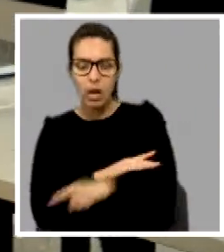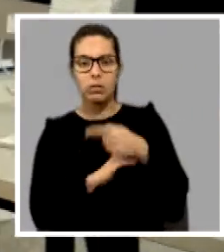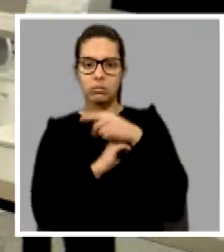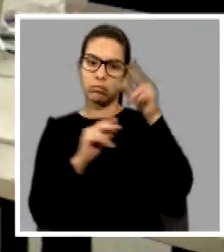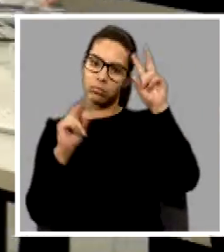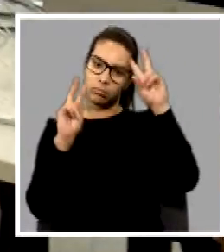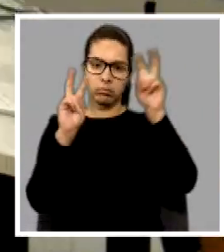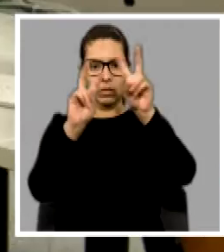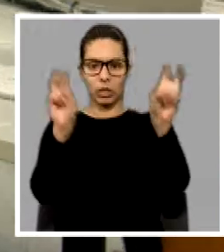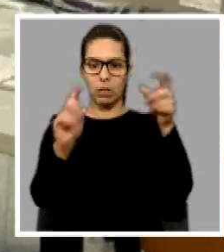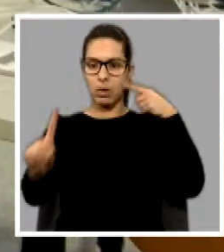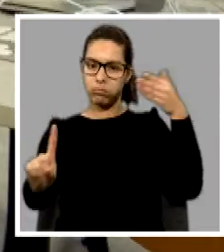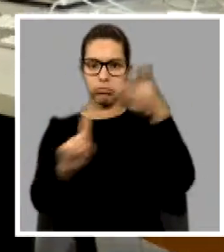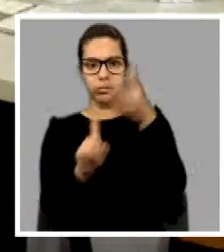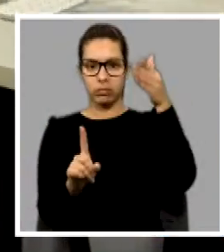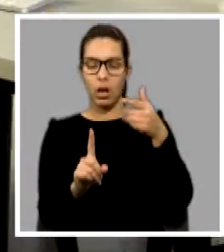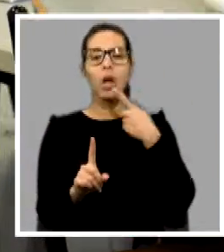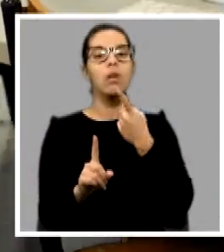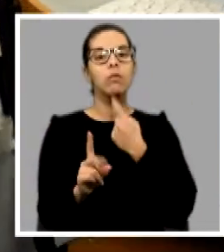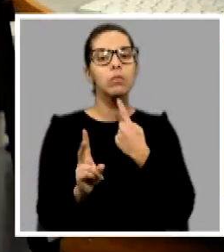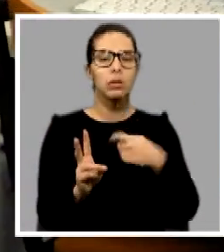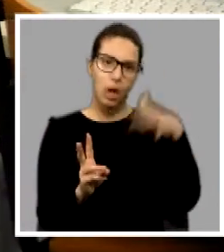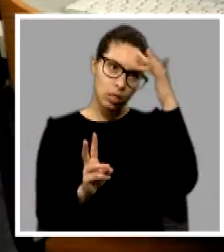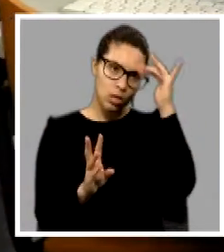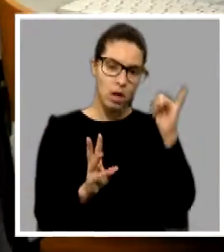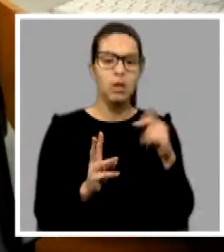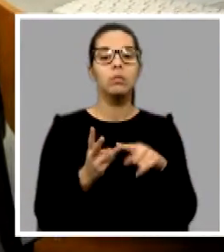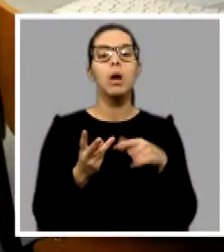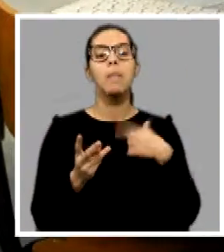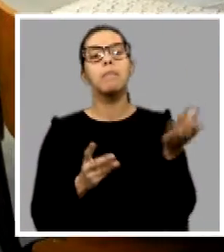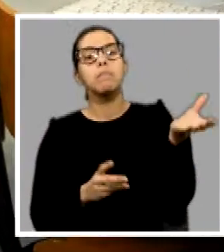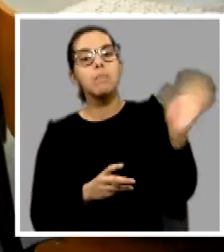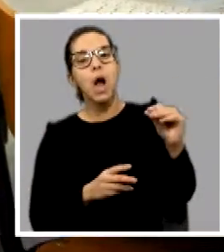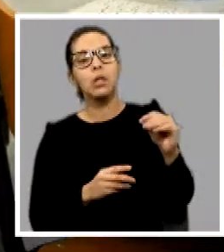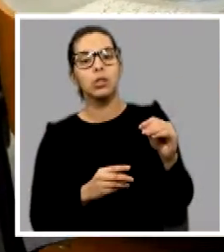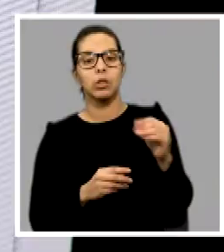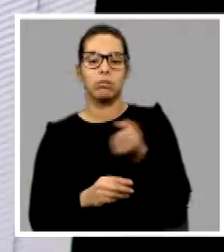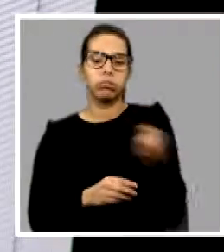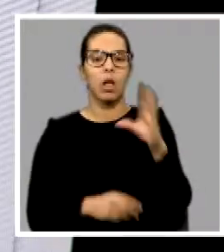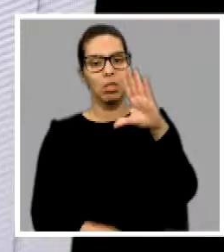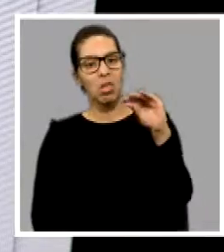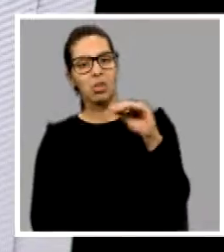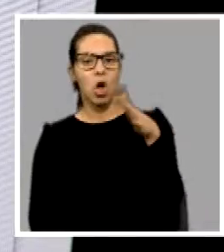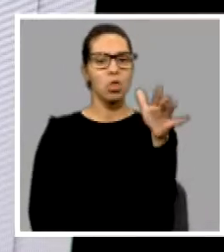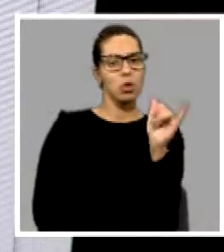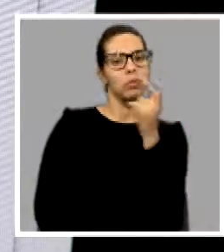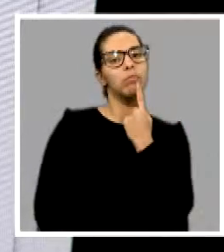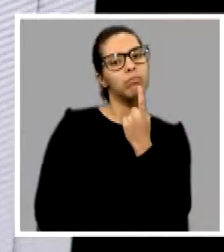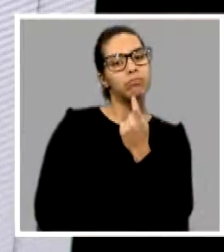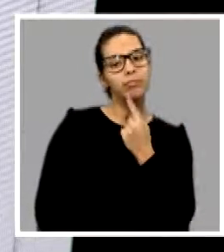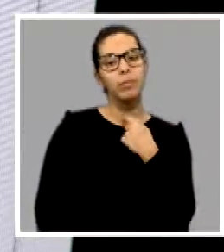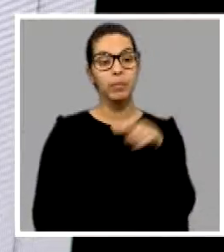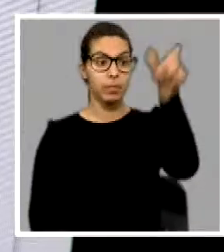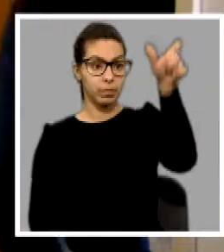o ângulo concreto da entrevista. Então, poder retirar ideias para as perguntas. Não te podes esquecer, não mais do que 10 ou 12